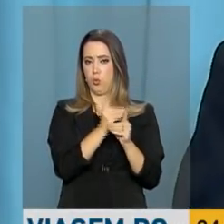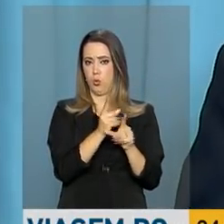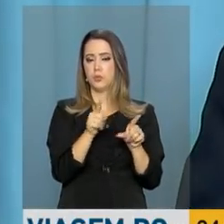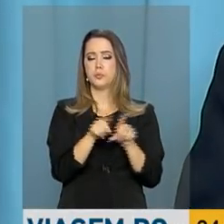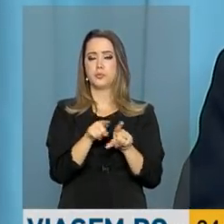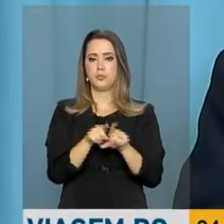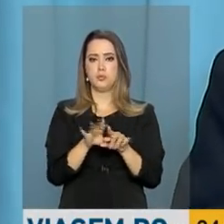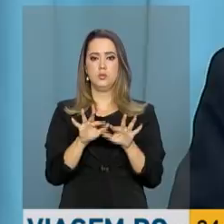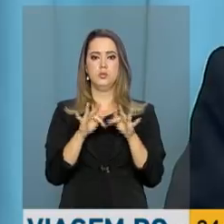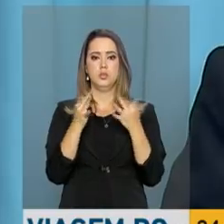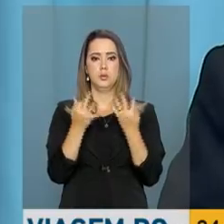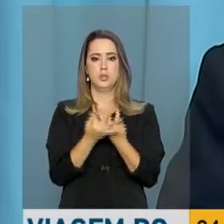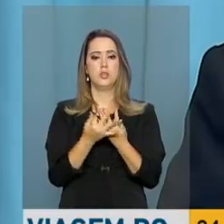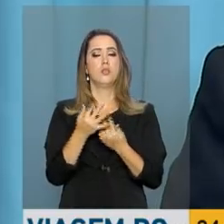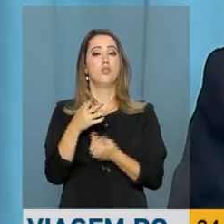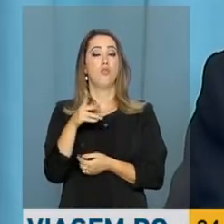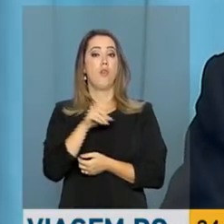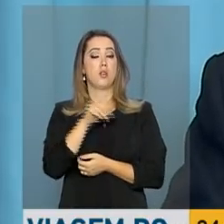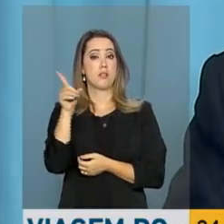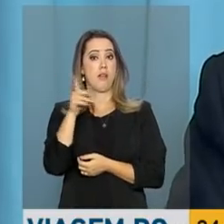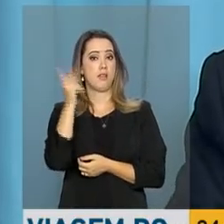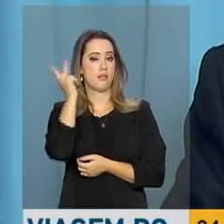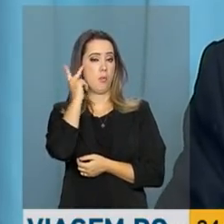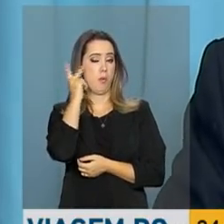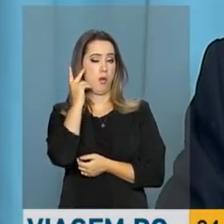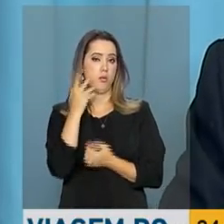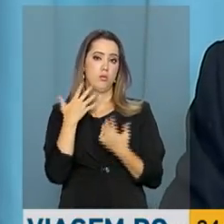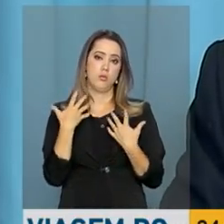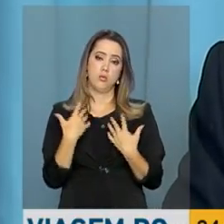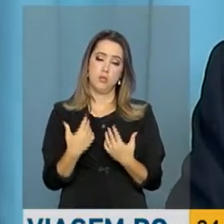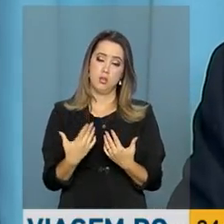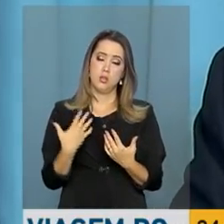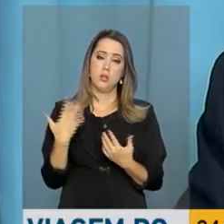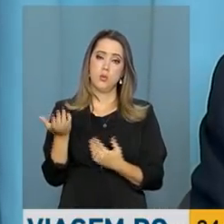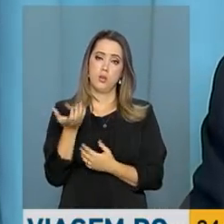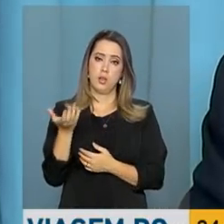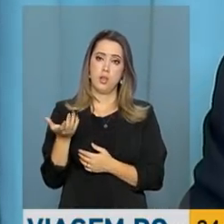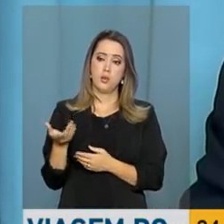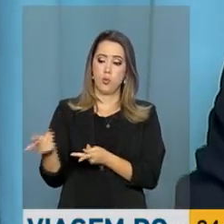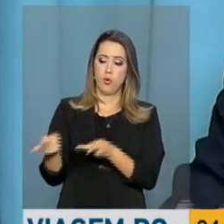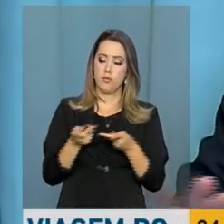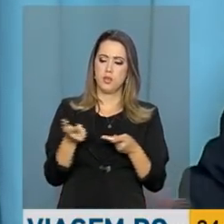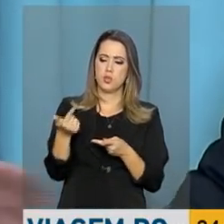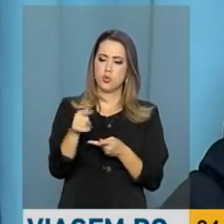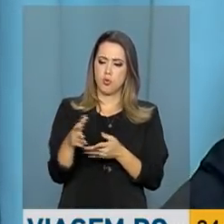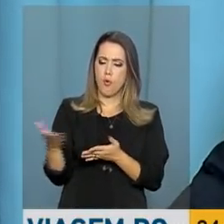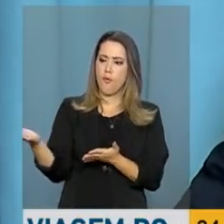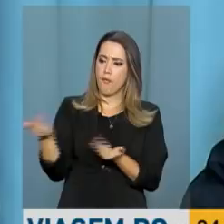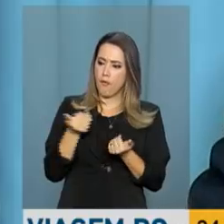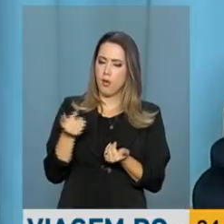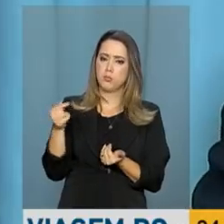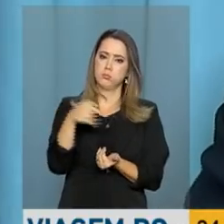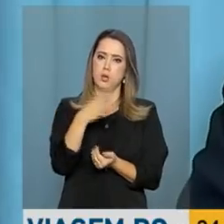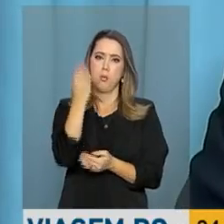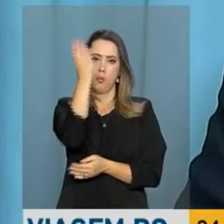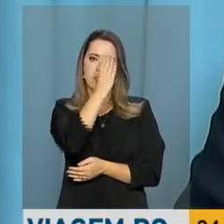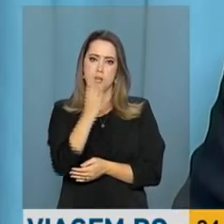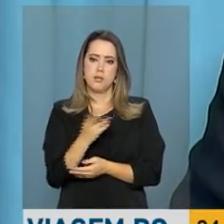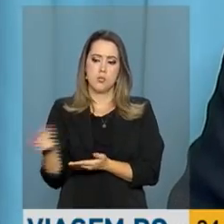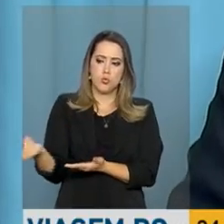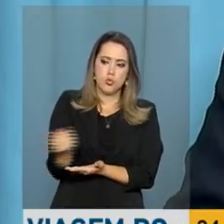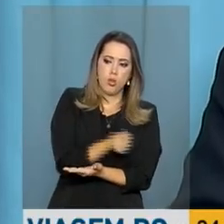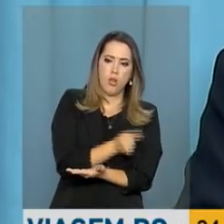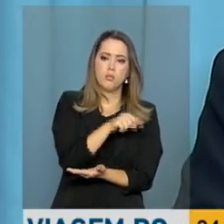Fórum de Davos em São Paulo. De modo que eu quero convidá-los mais uma vez a investirem com toda tranquilidade no nosso